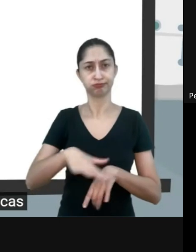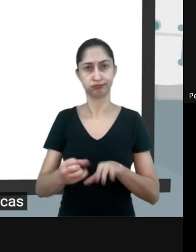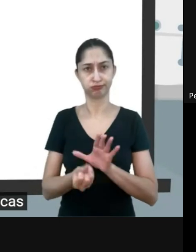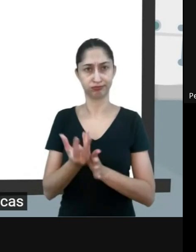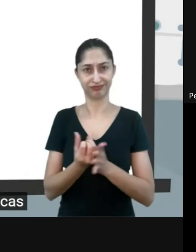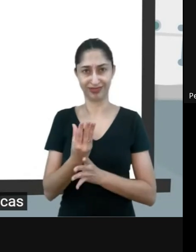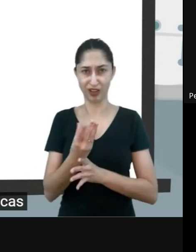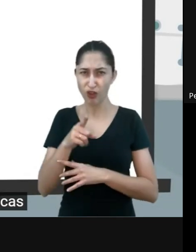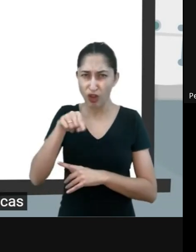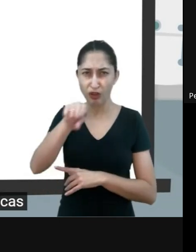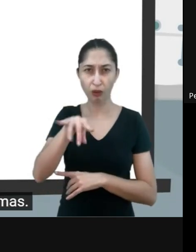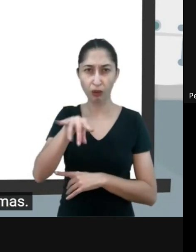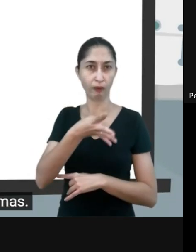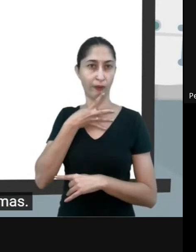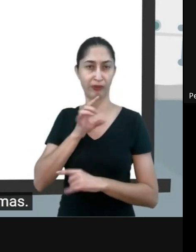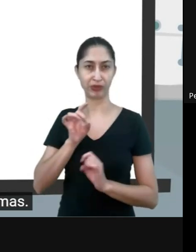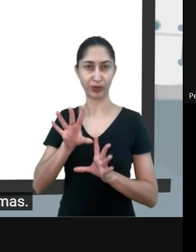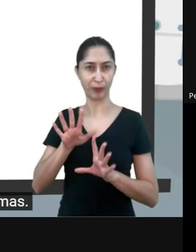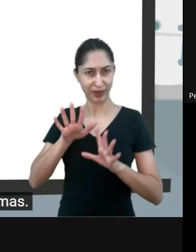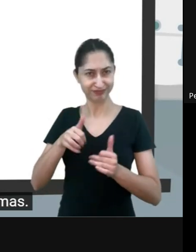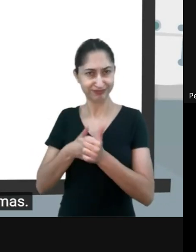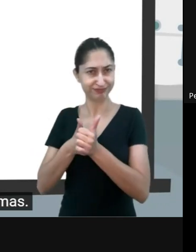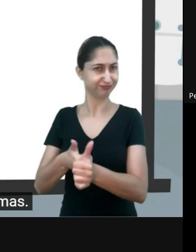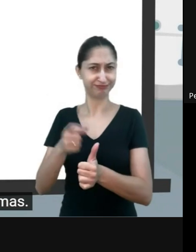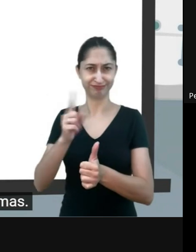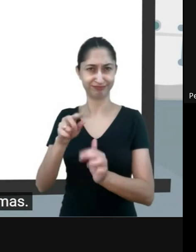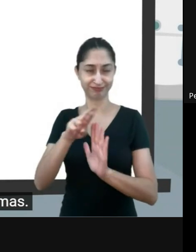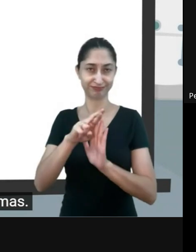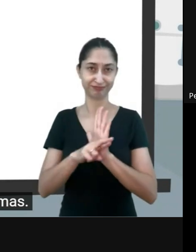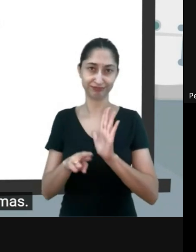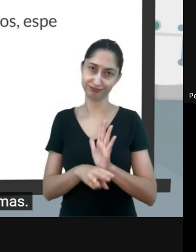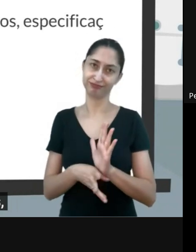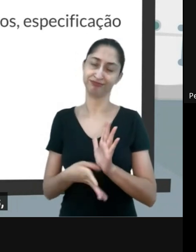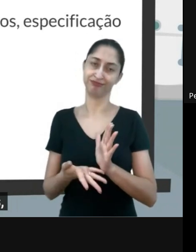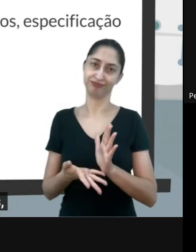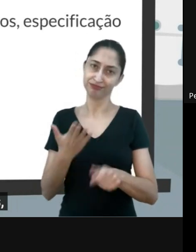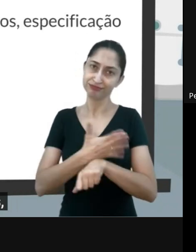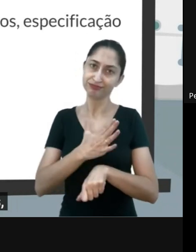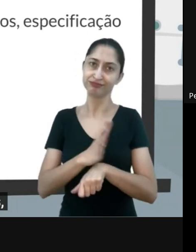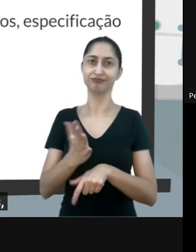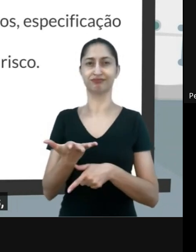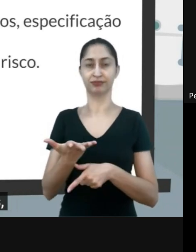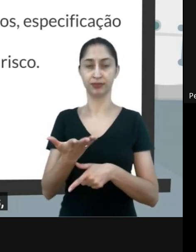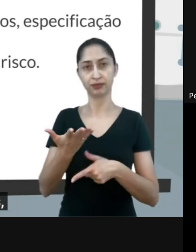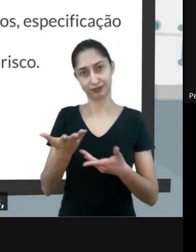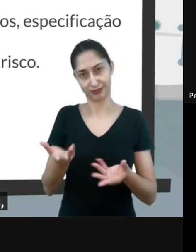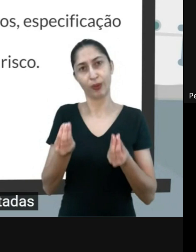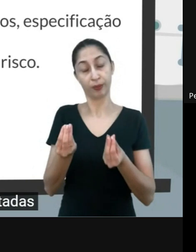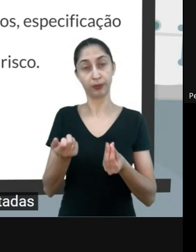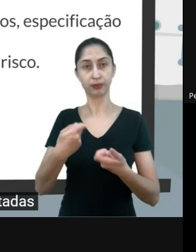adianta só conhecer as boas práticas se no dia a dia você não seguir as mesmas. Ter conhecimento prévio dos